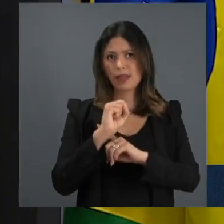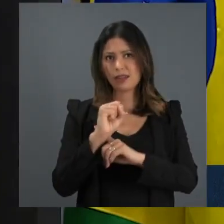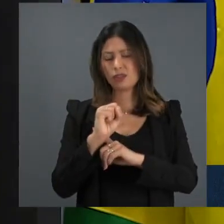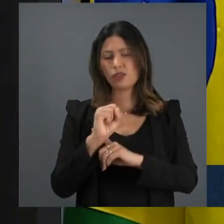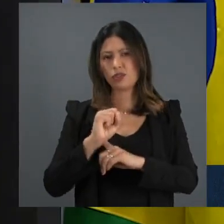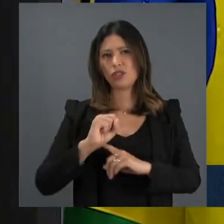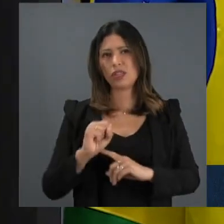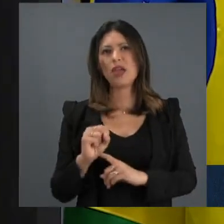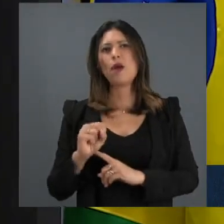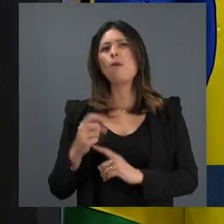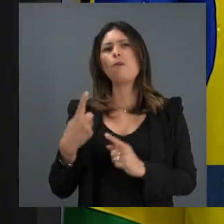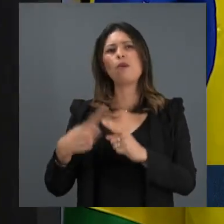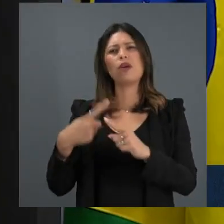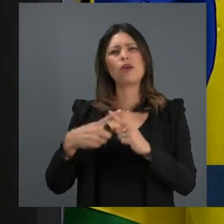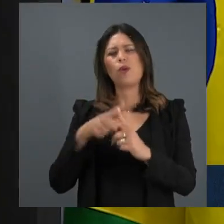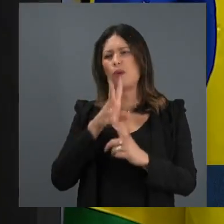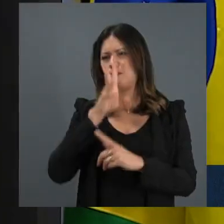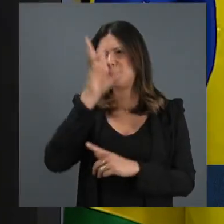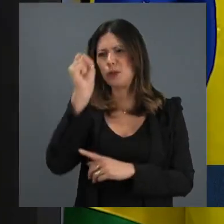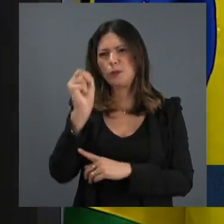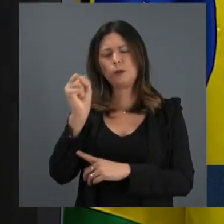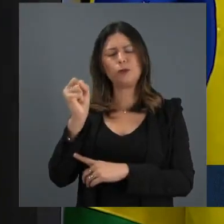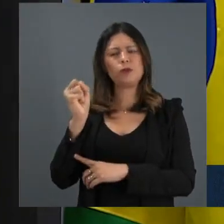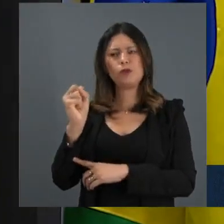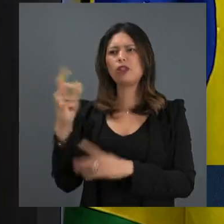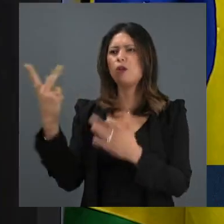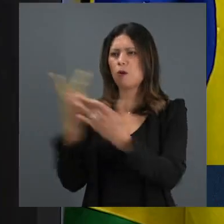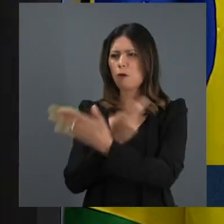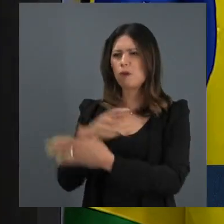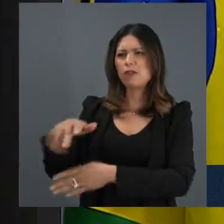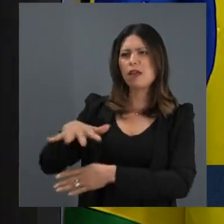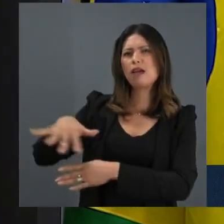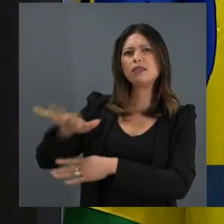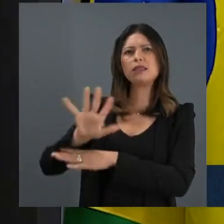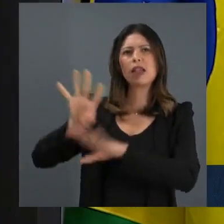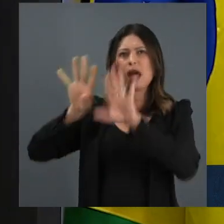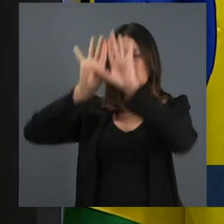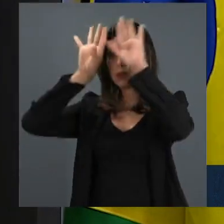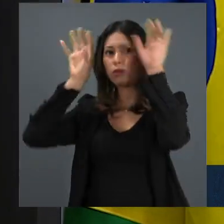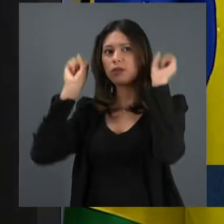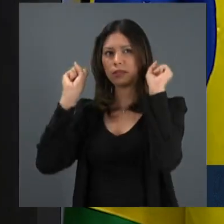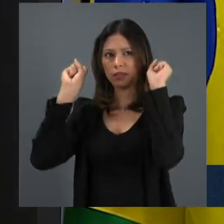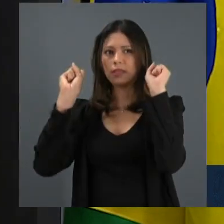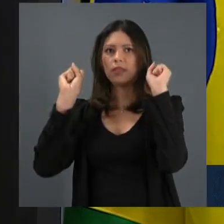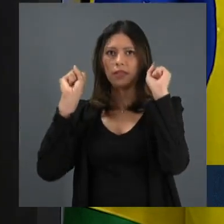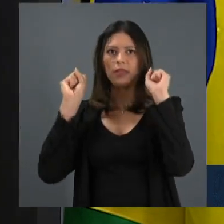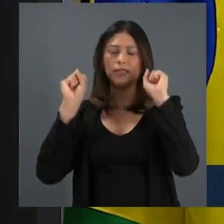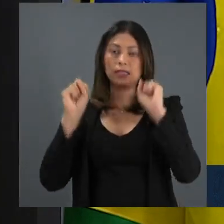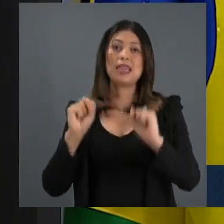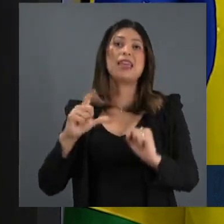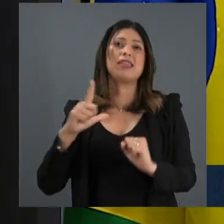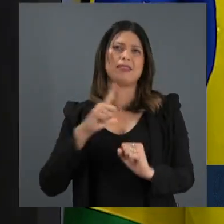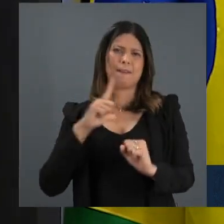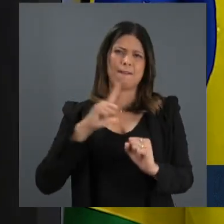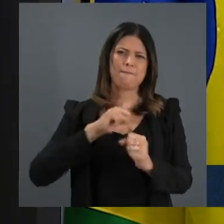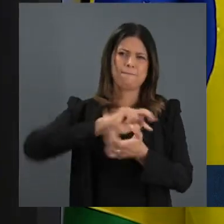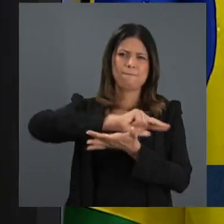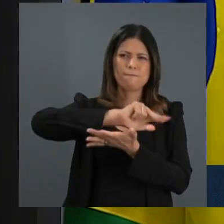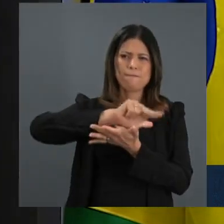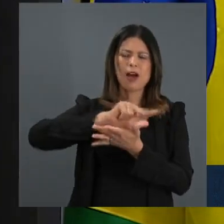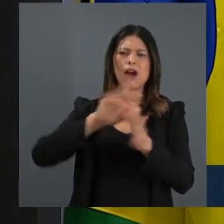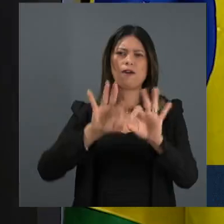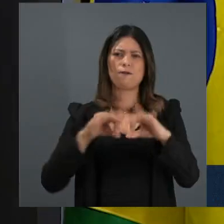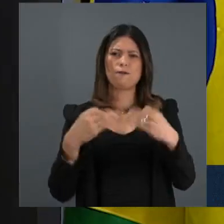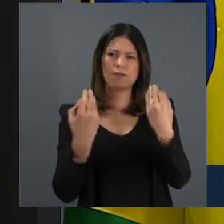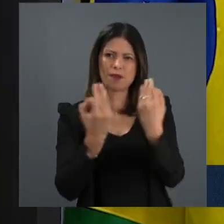vindas do Supremo Tribunal Federal e que tem devastado famílias inteiras nesse